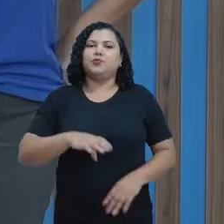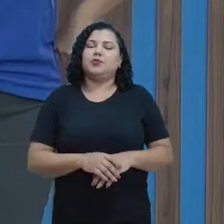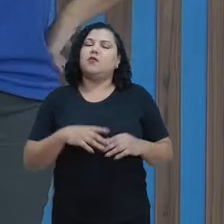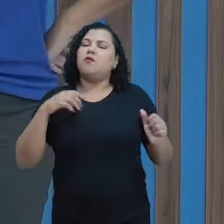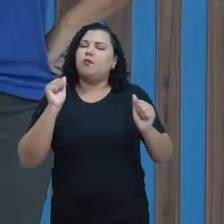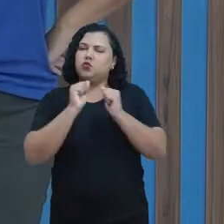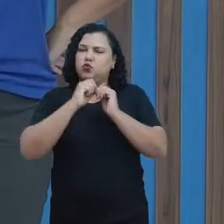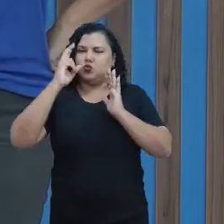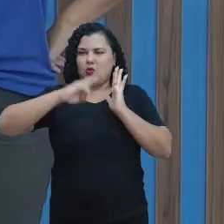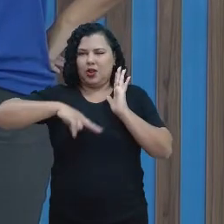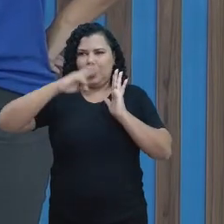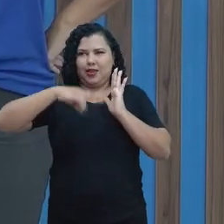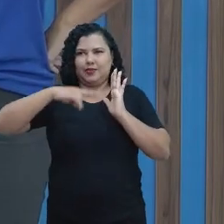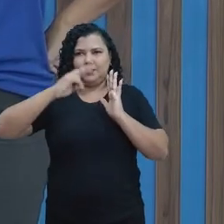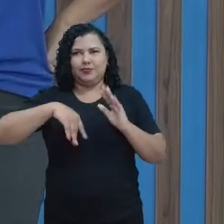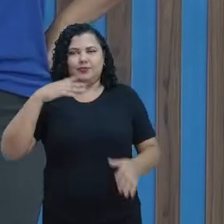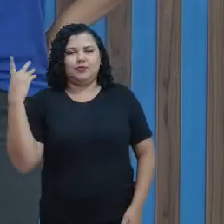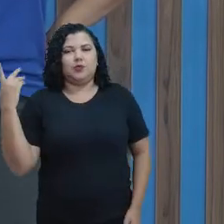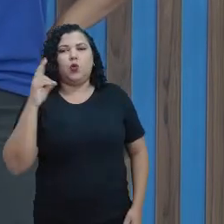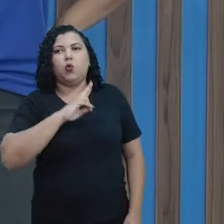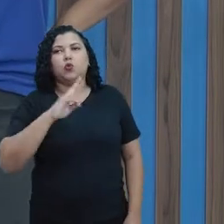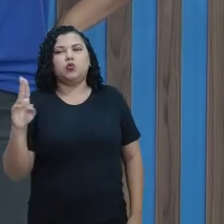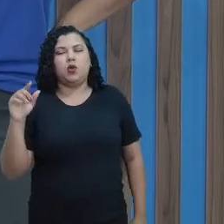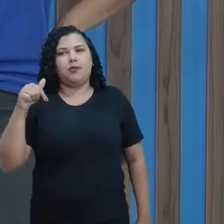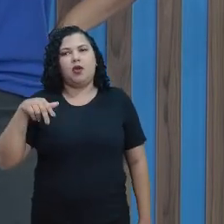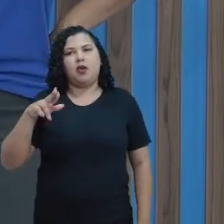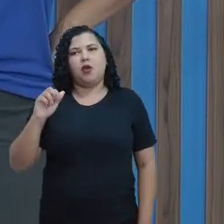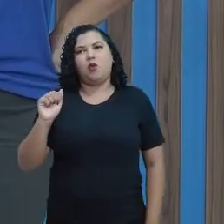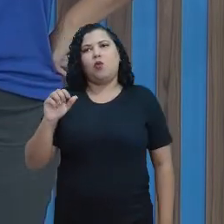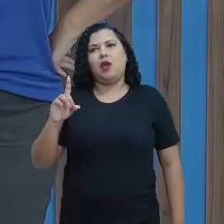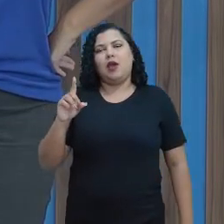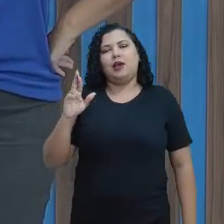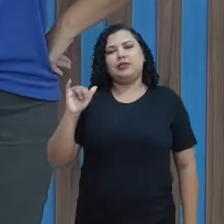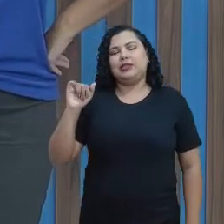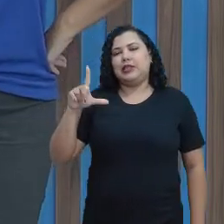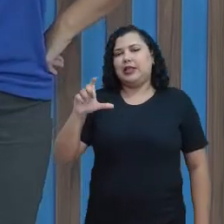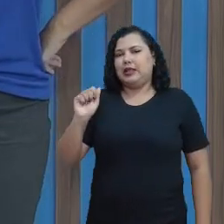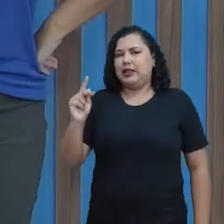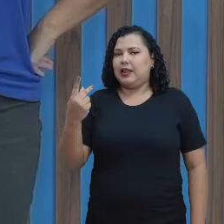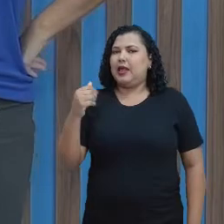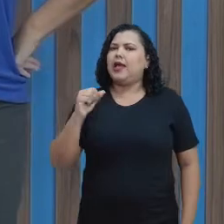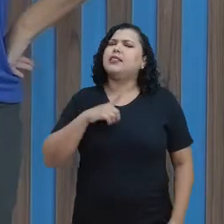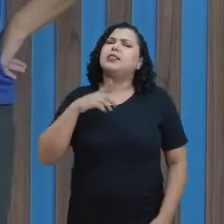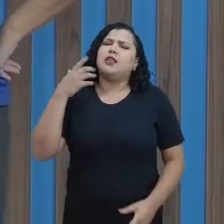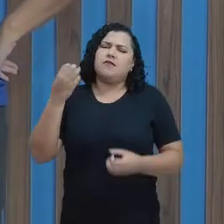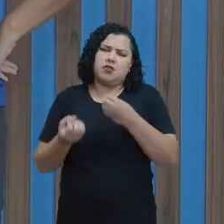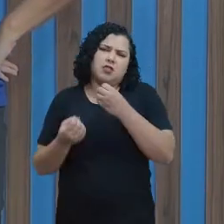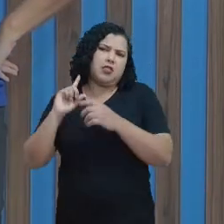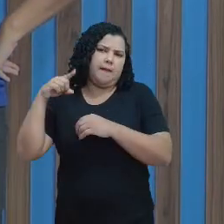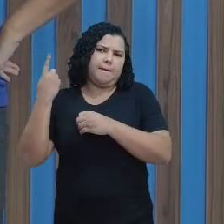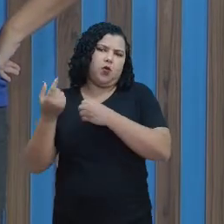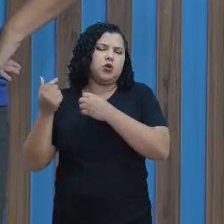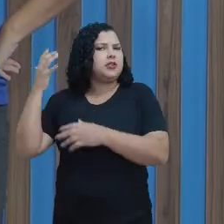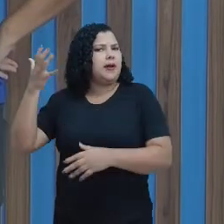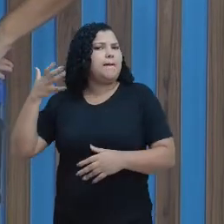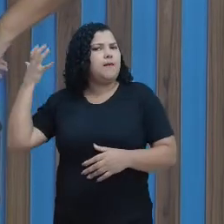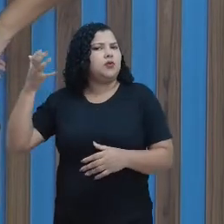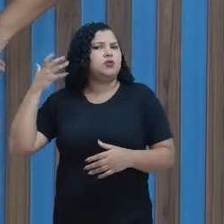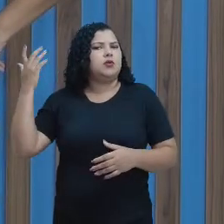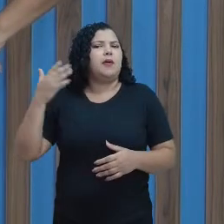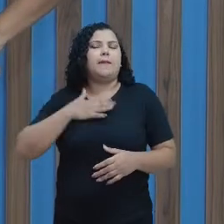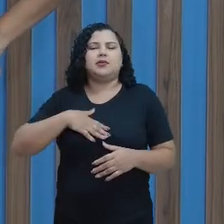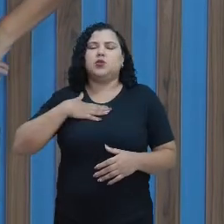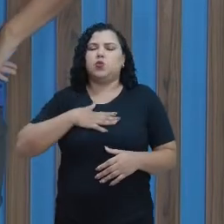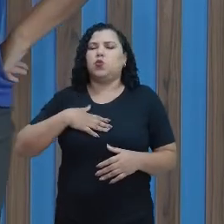junto. O poema se chama Quadrilha e ele foi musicado por diversos artistas, mas a minha versão preferida ainda é de